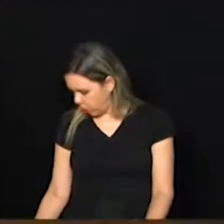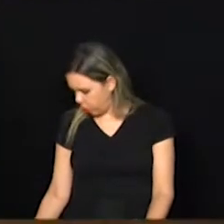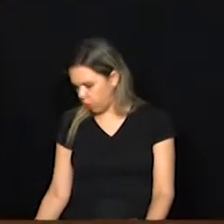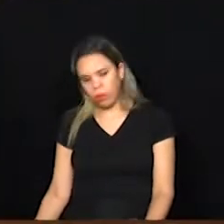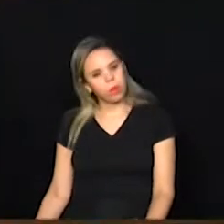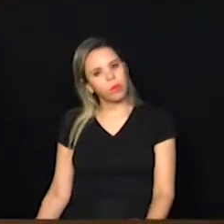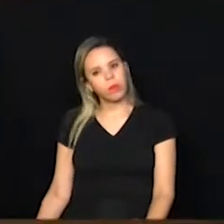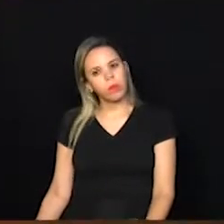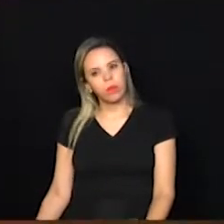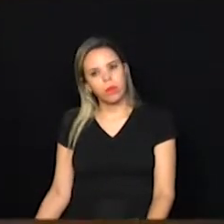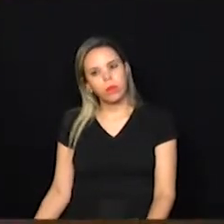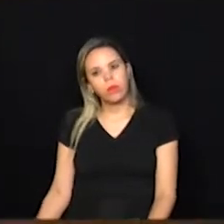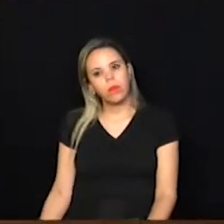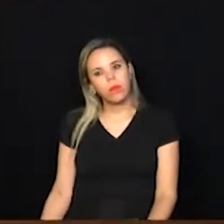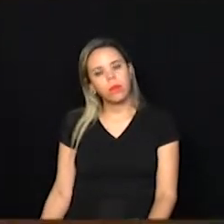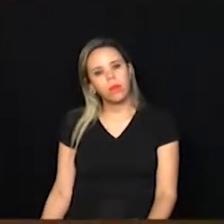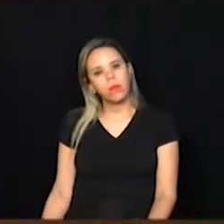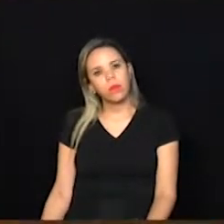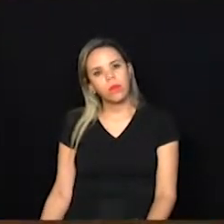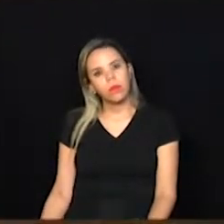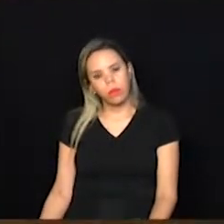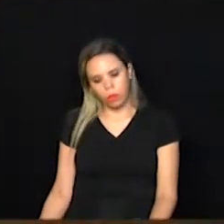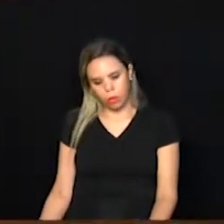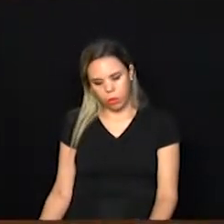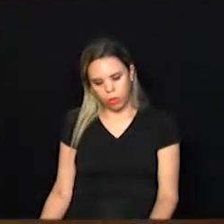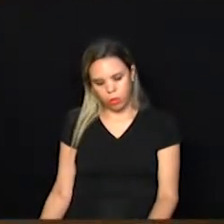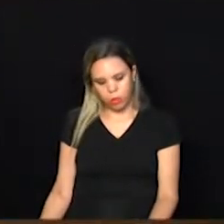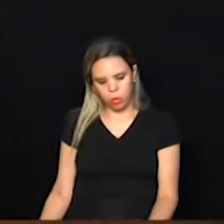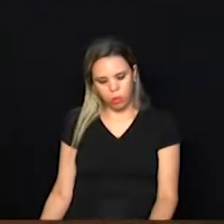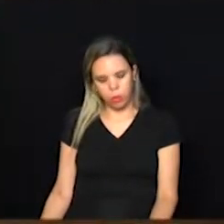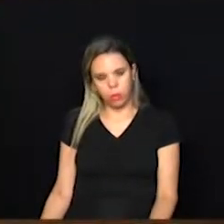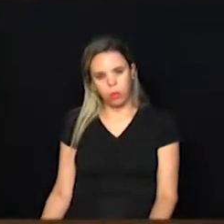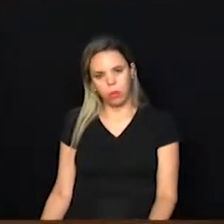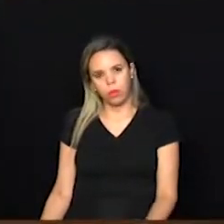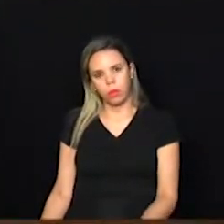Não, no lindona, microfone. pode falar. Também tem um pavor de microfone, Tá. coisa chata, né?